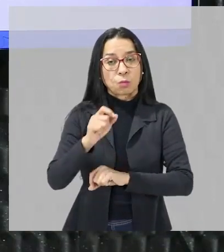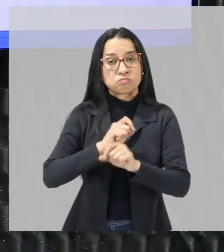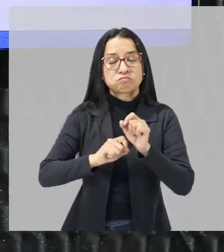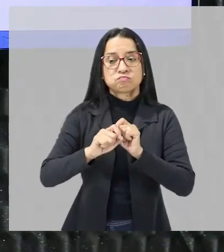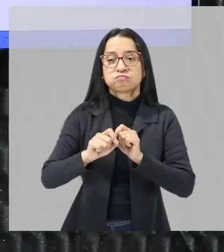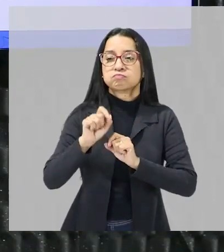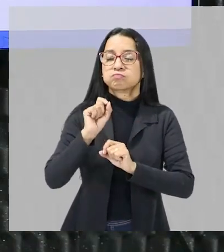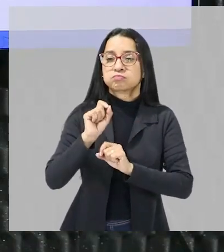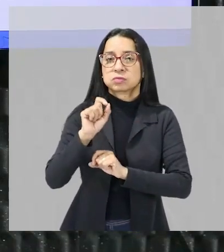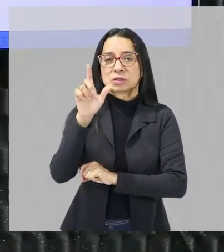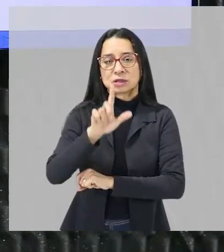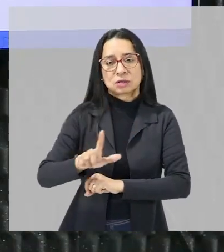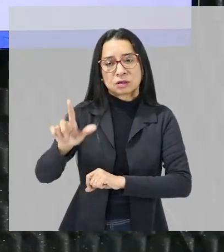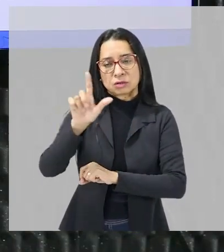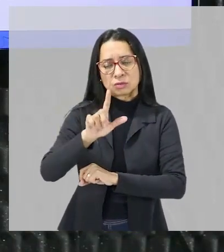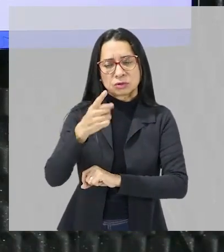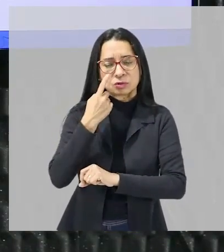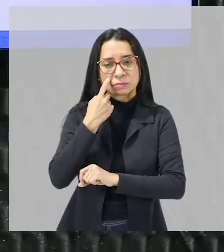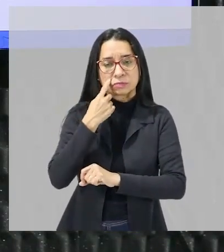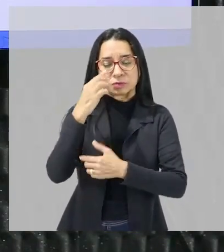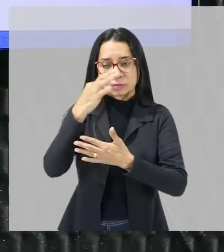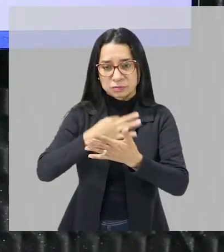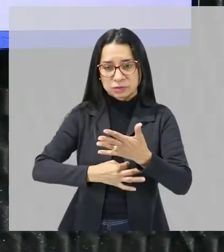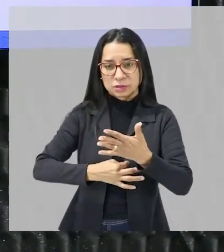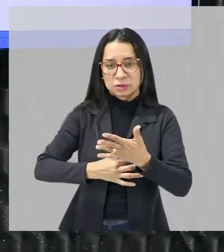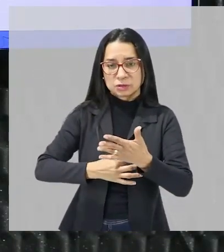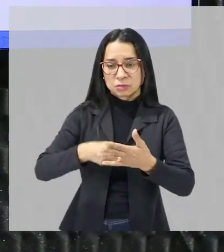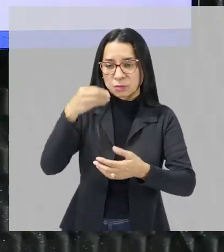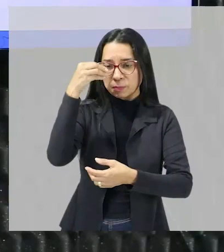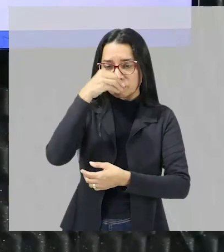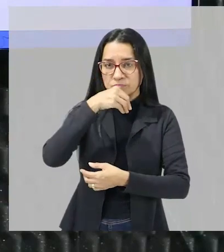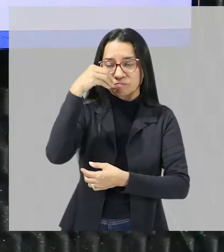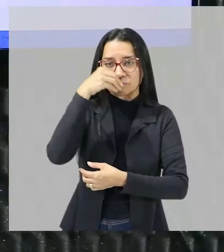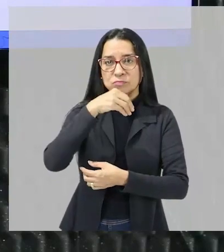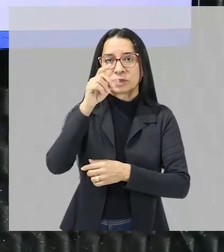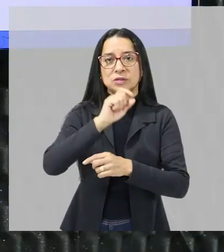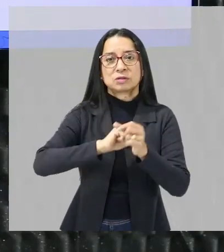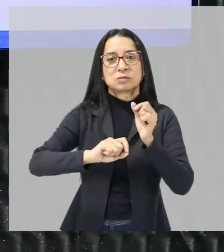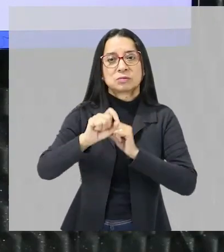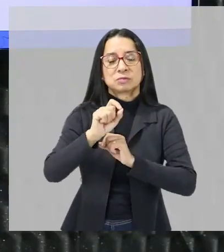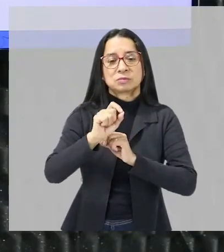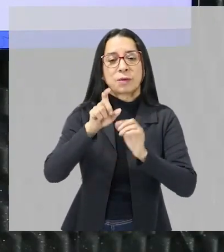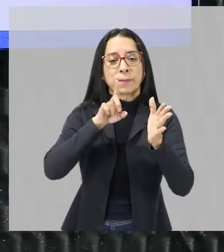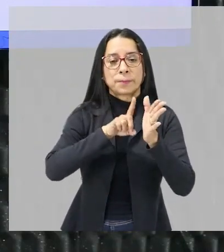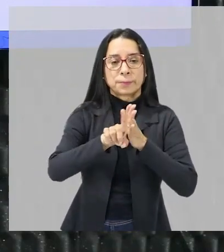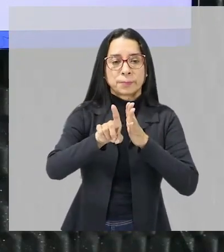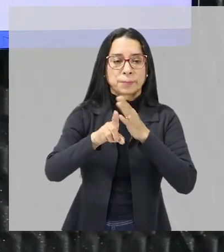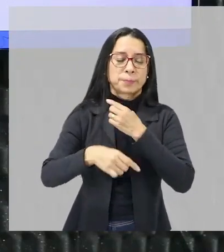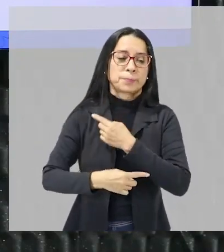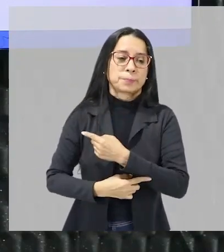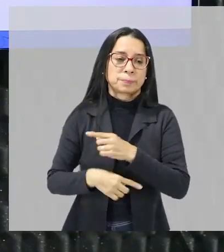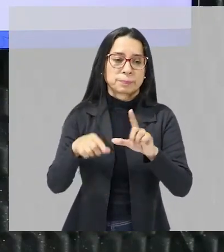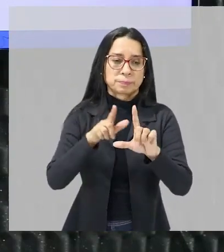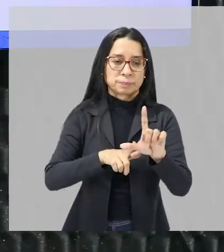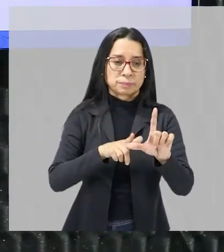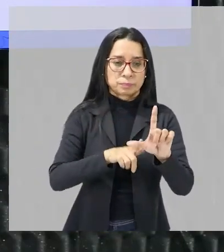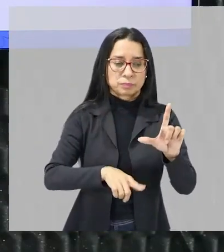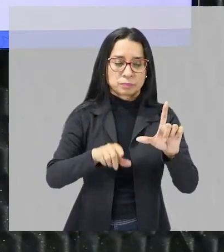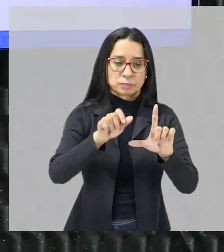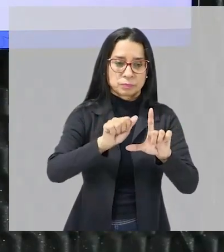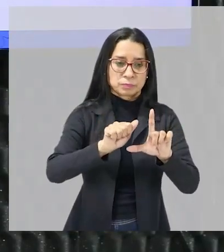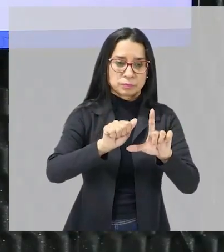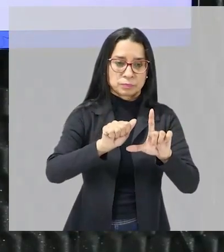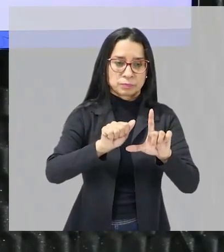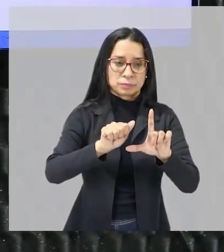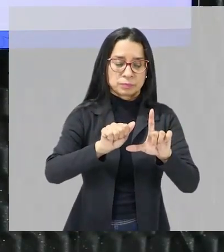que a gente viu no texto enfraquece? O que que ela enfraquece? Essa que é a pergunta, tá? Ela enfraquece, letra A, a ideologia